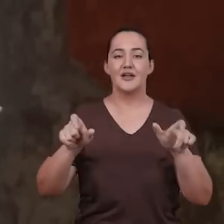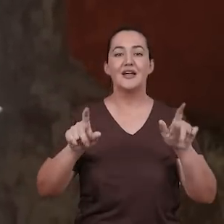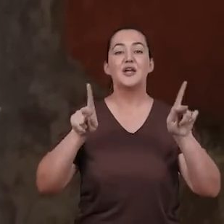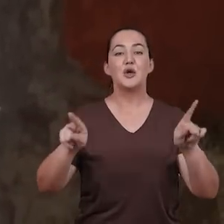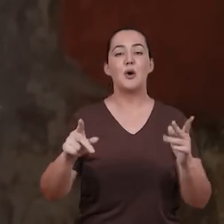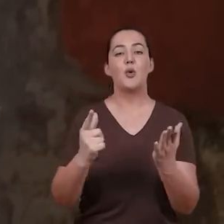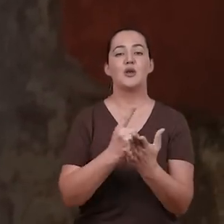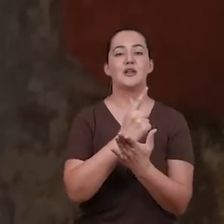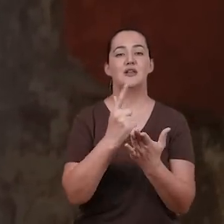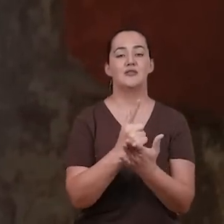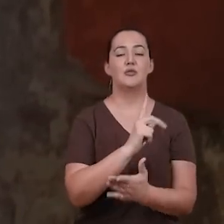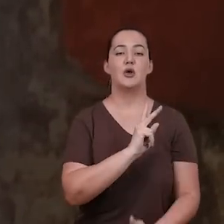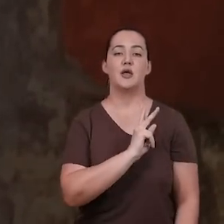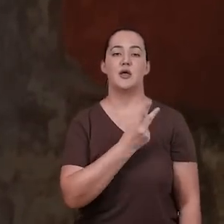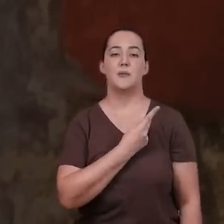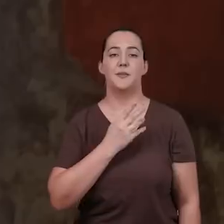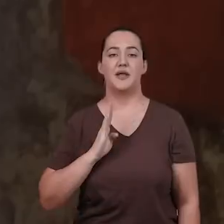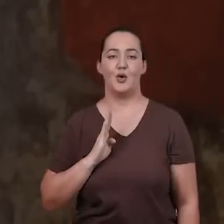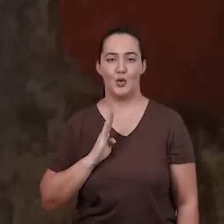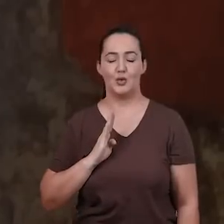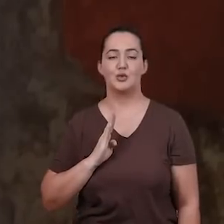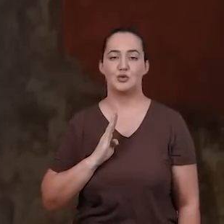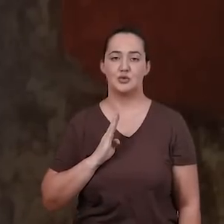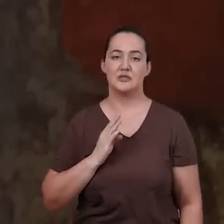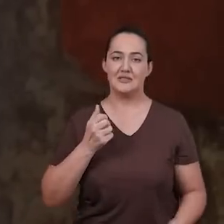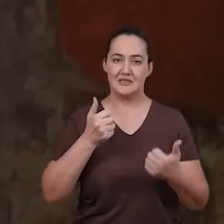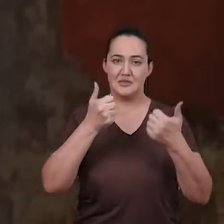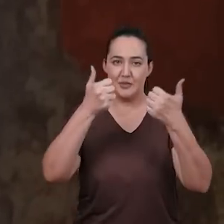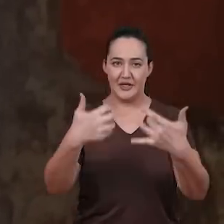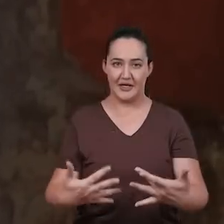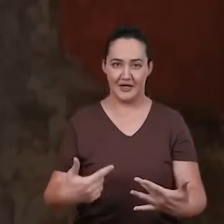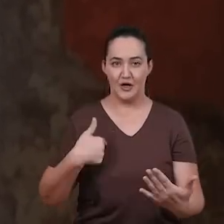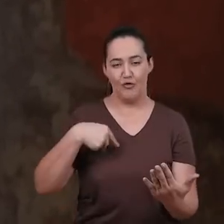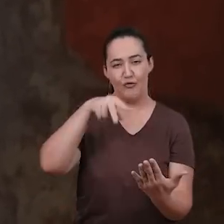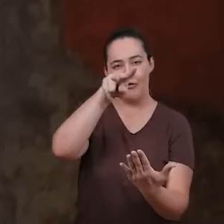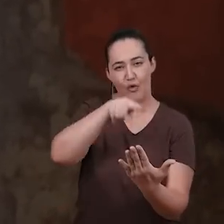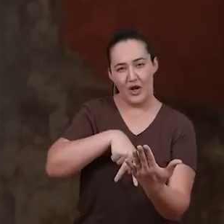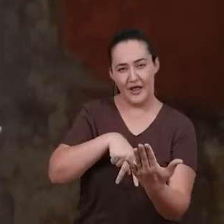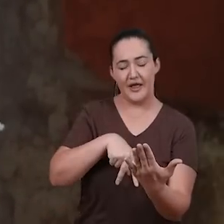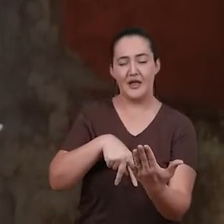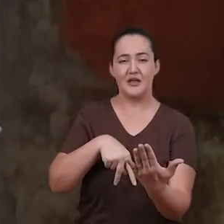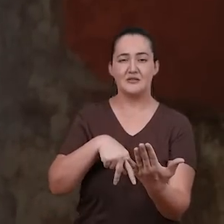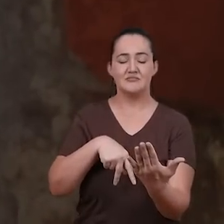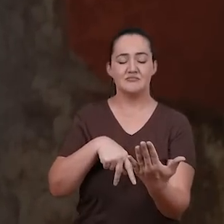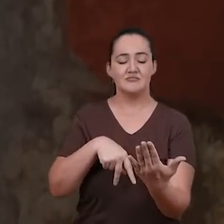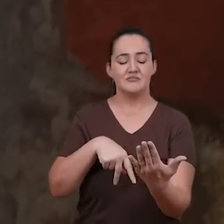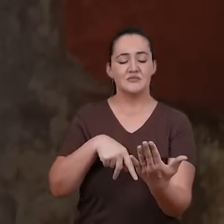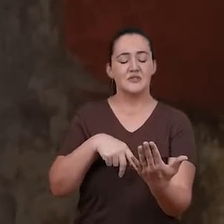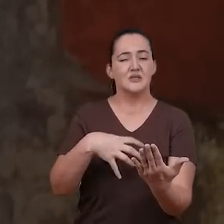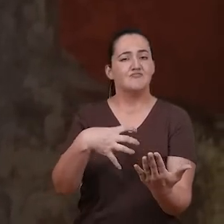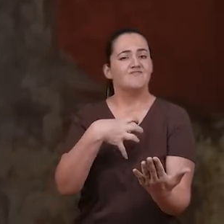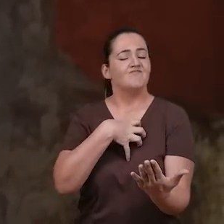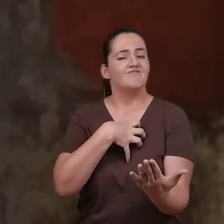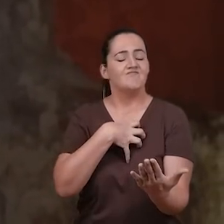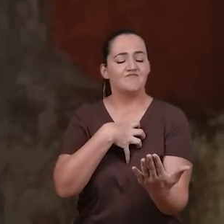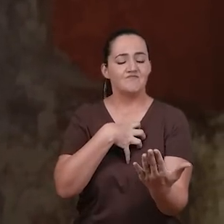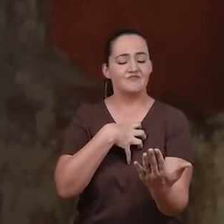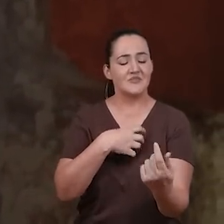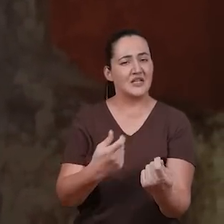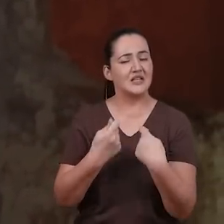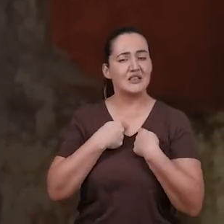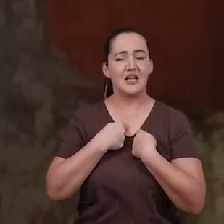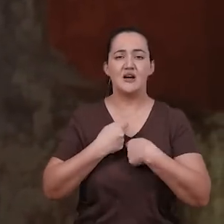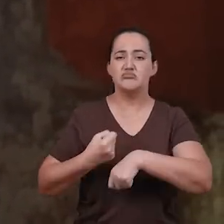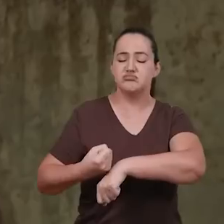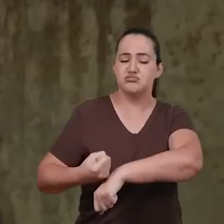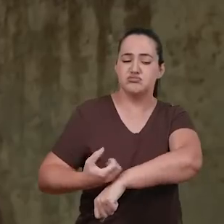diz o livro de Hebreus, faziam parte dos heróis da fé. Eu vou ler para vocês, de maneira muito, assim,